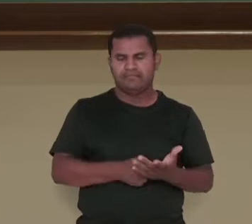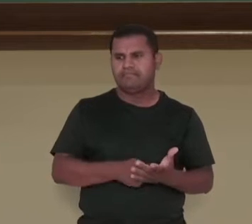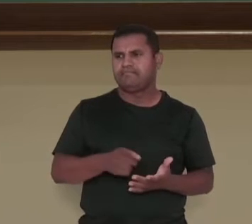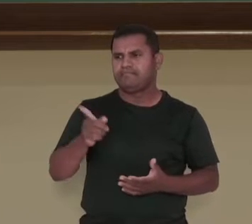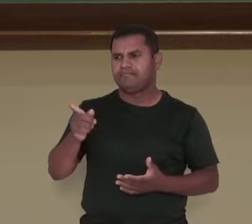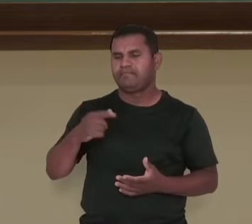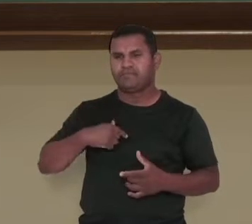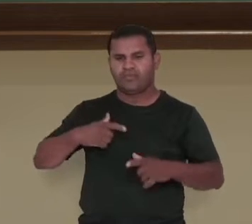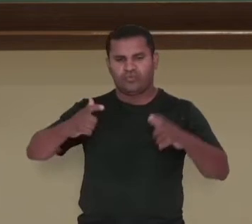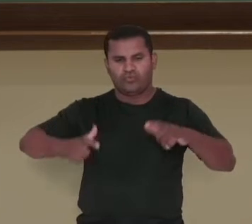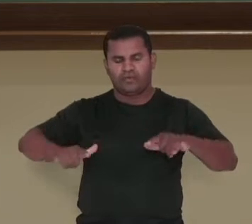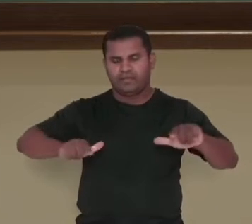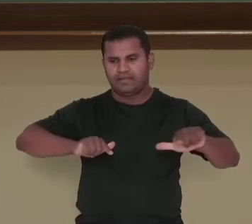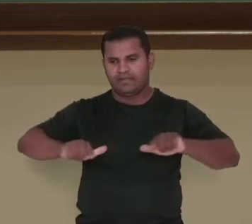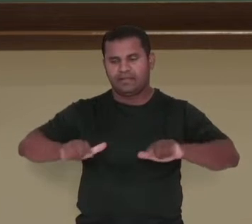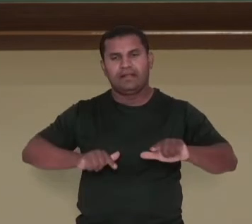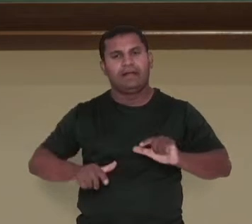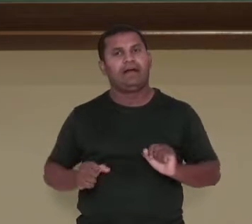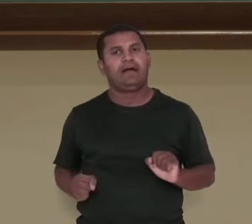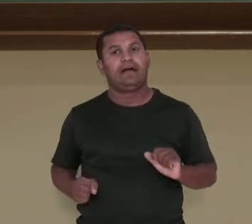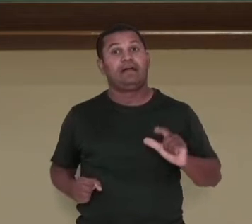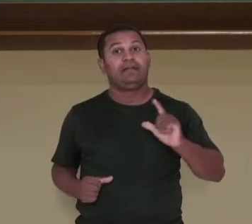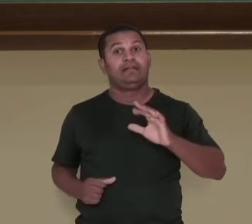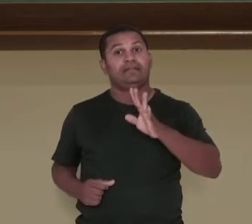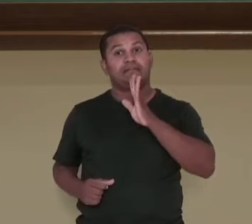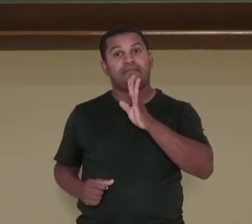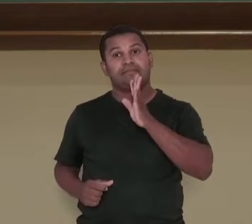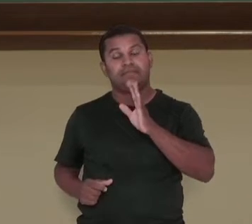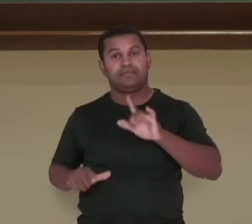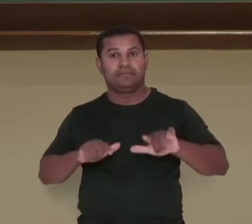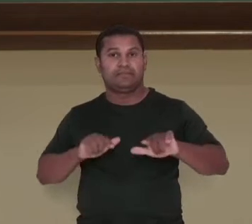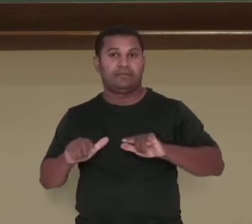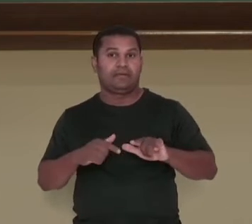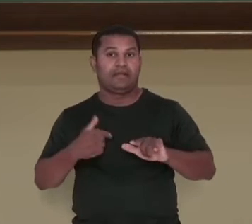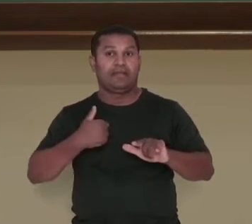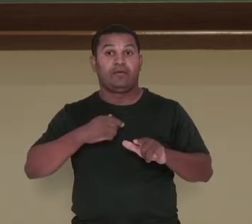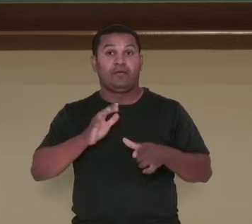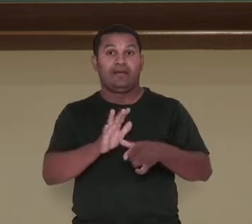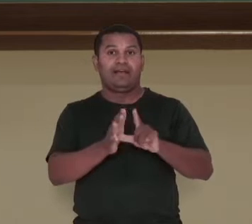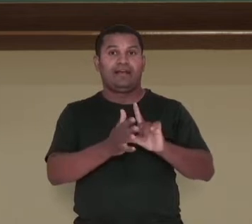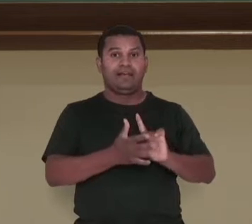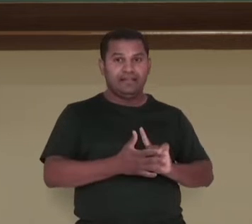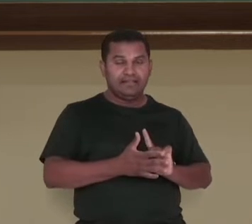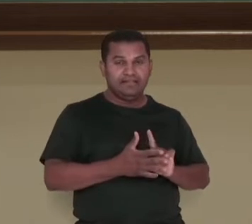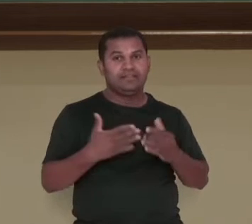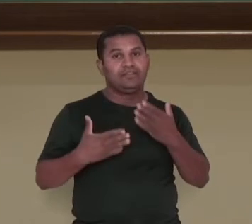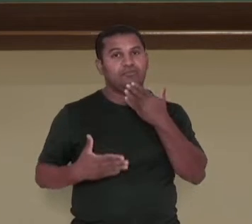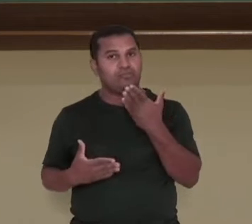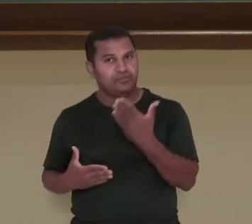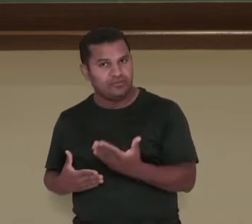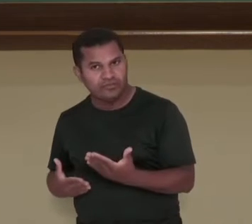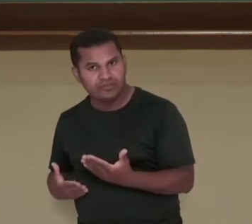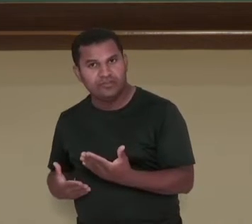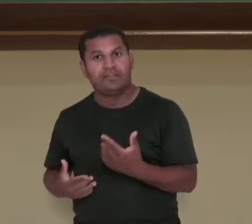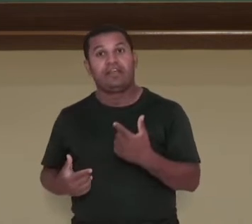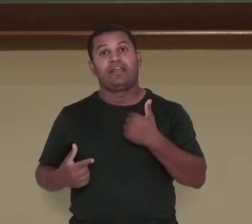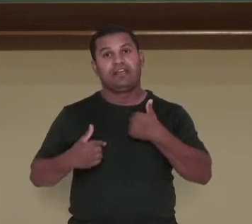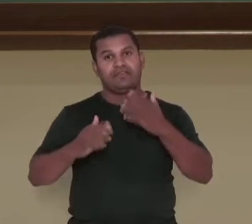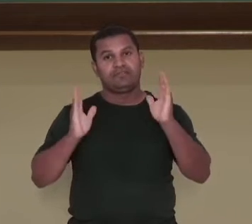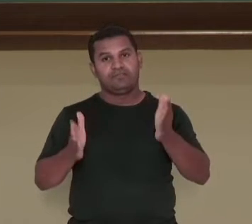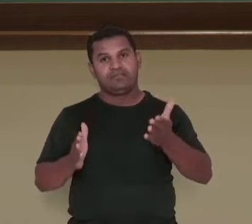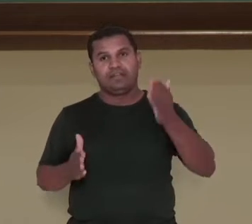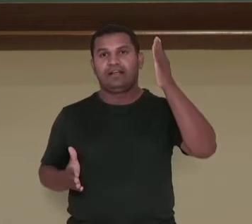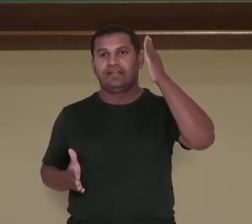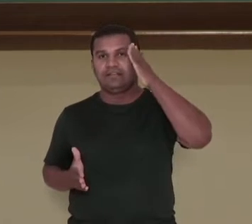trabalho, para você realizar uma tarefa antes de pedirem para você, você tem que ter conhecimento sobre